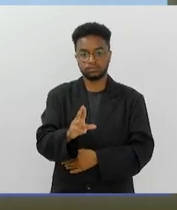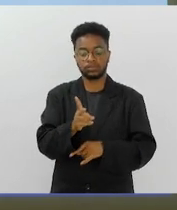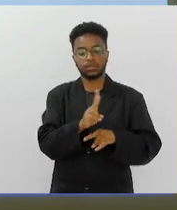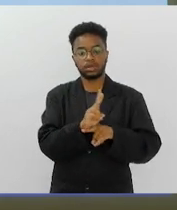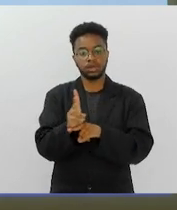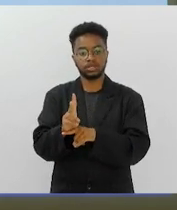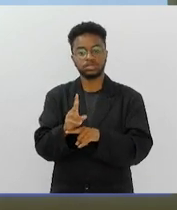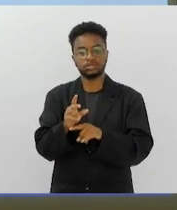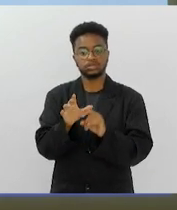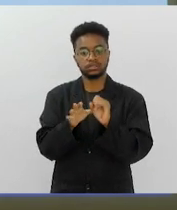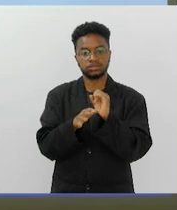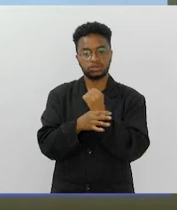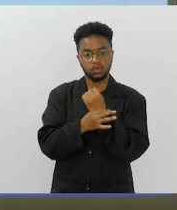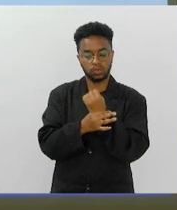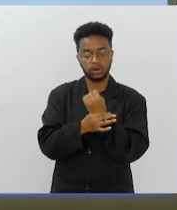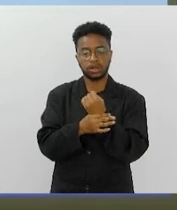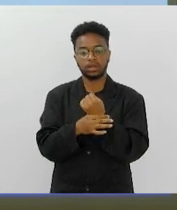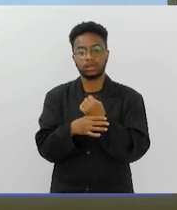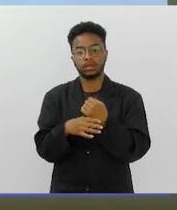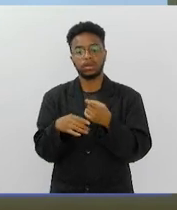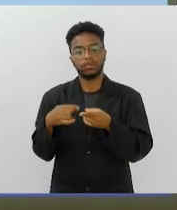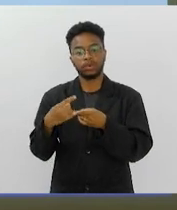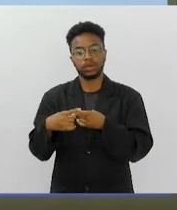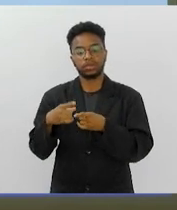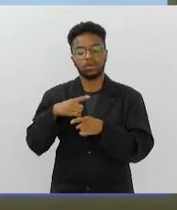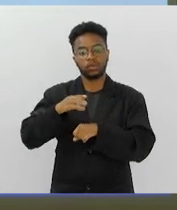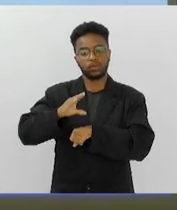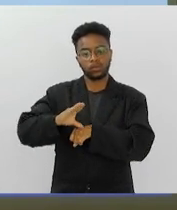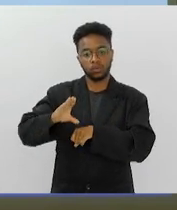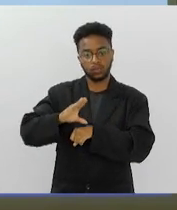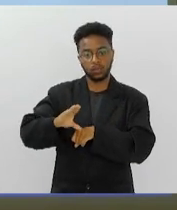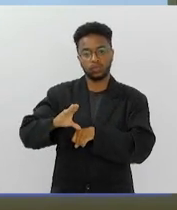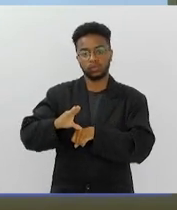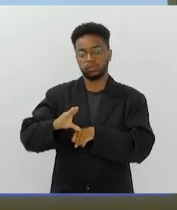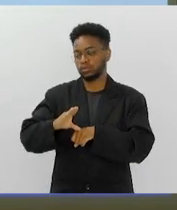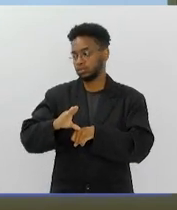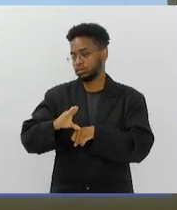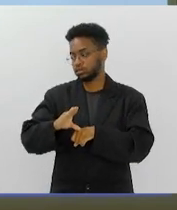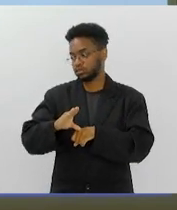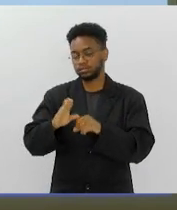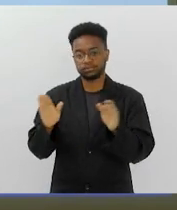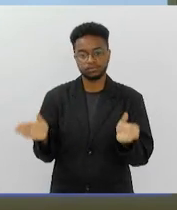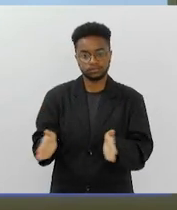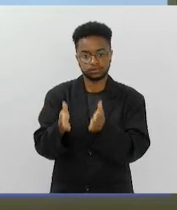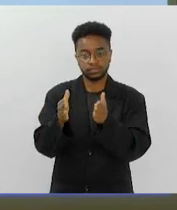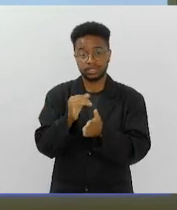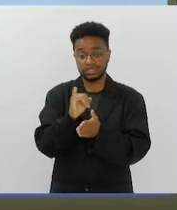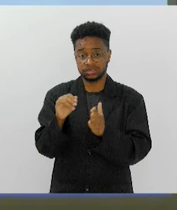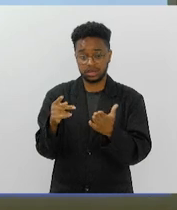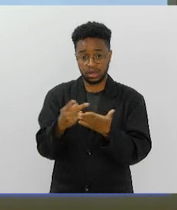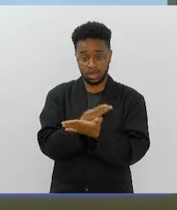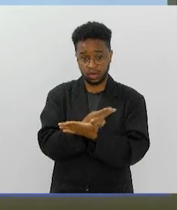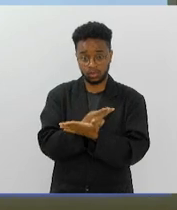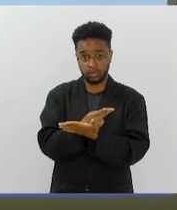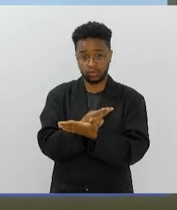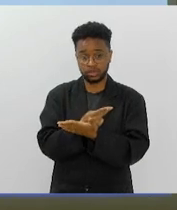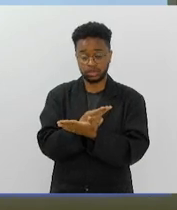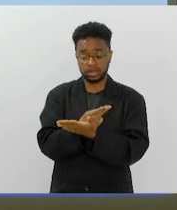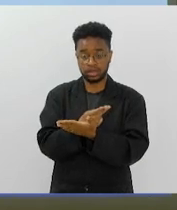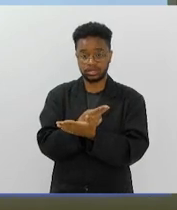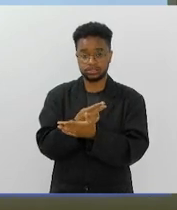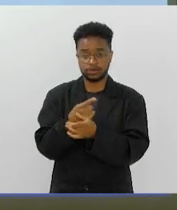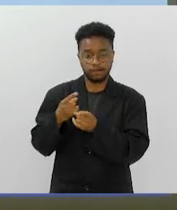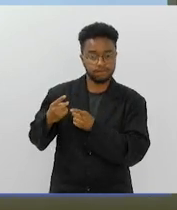segurança que faz aí uma capacitação para que, em situações de efetivo ataque, né,